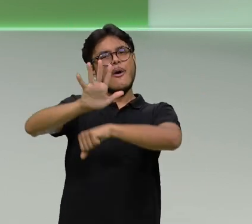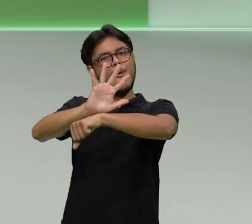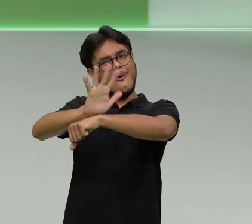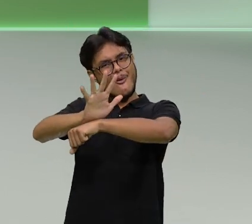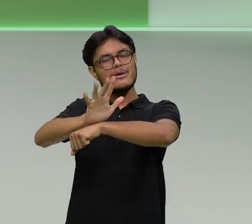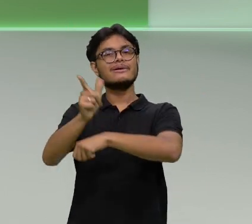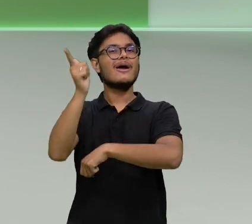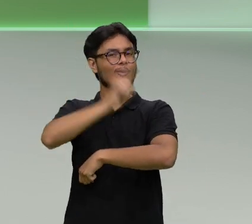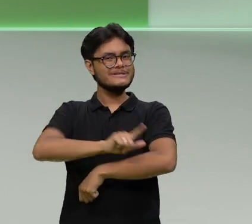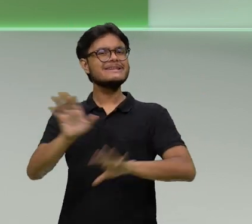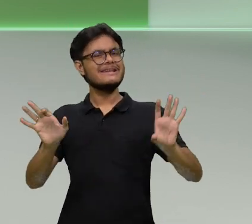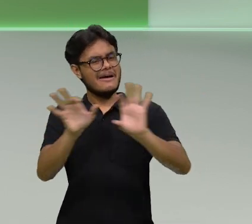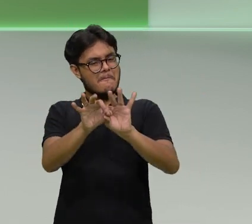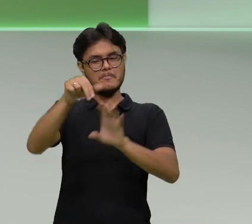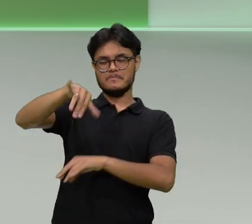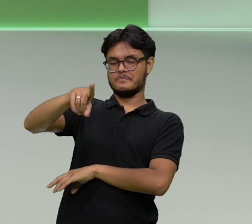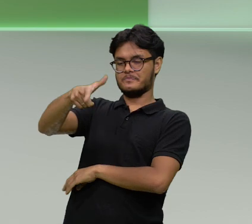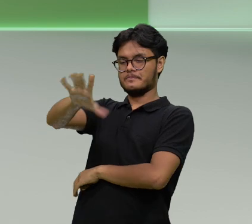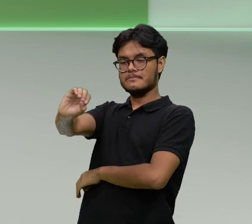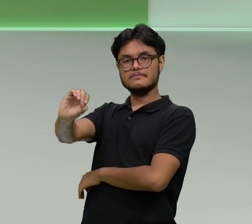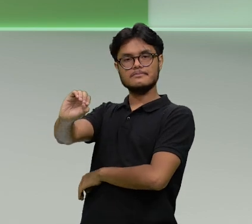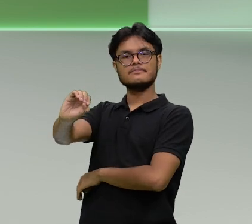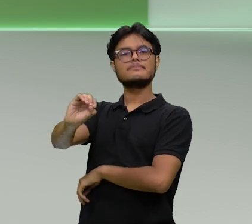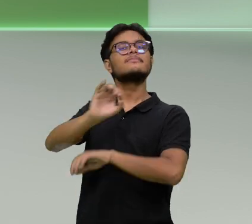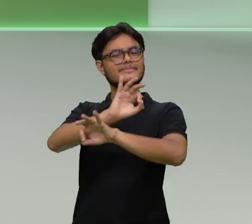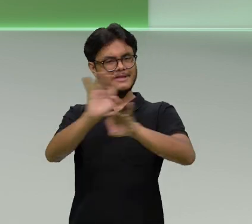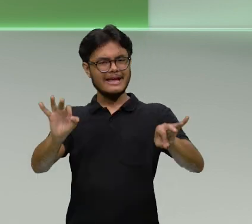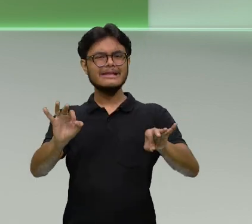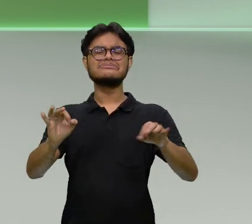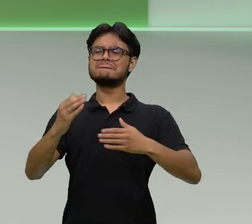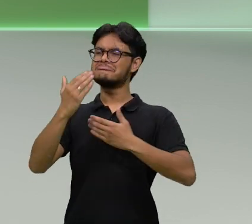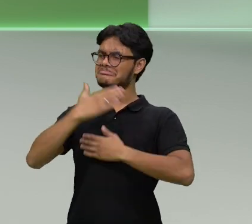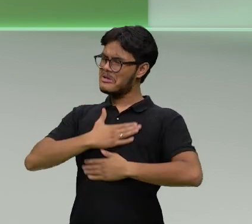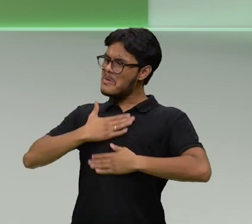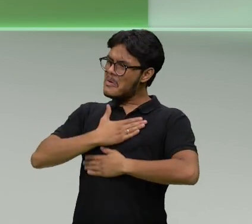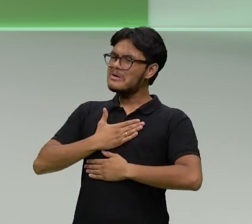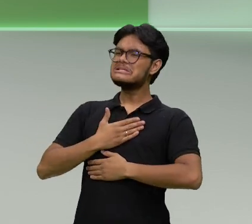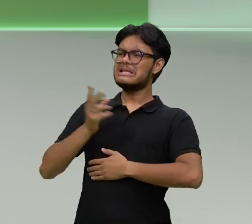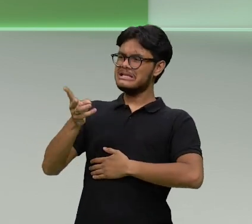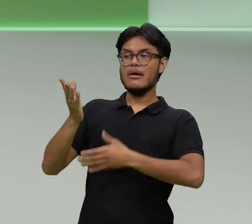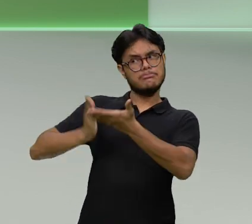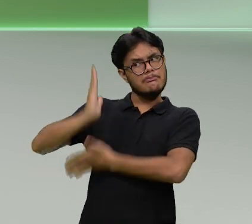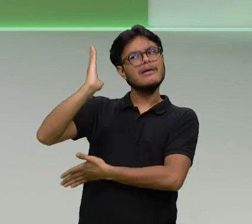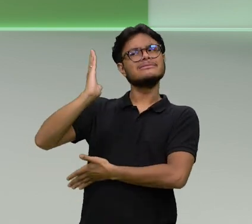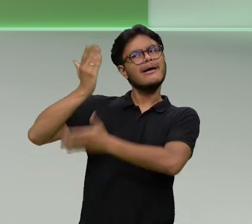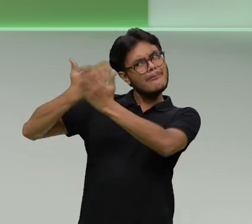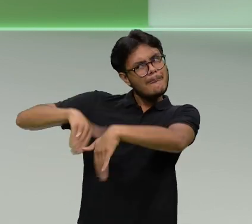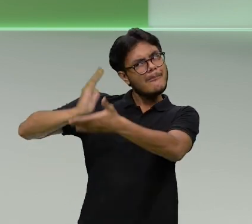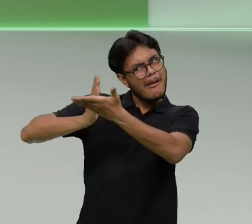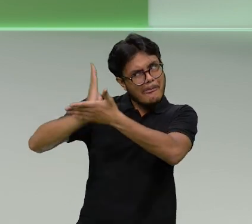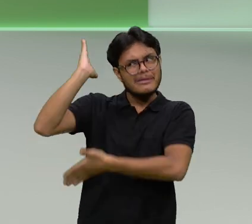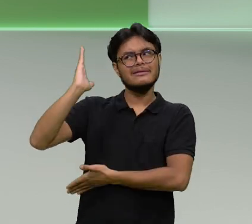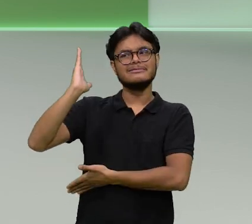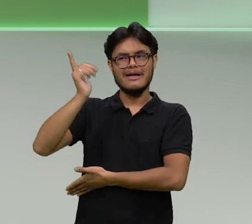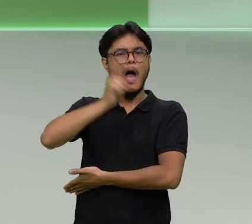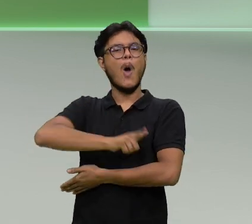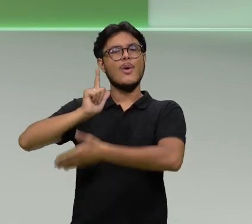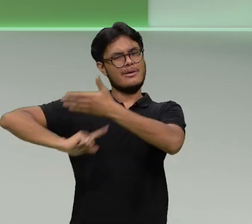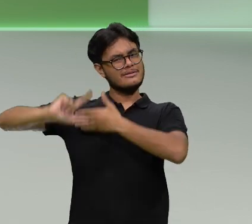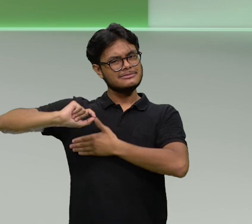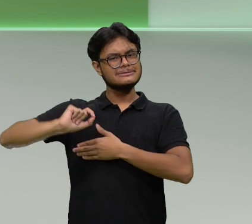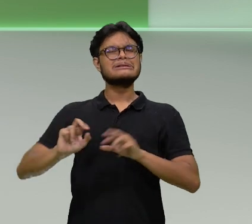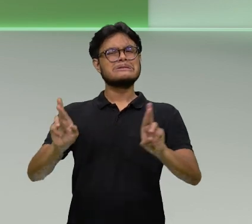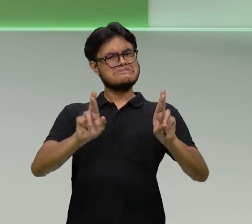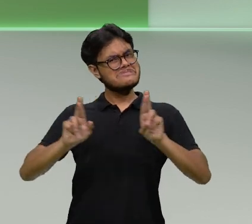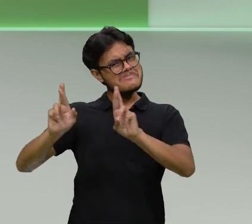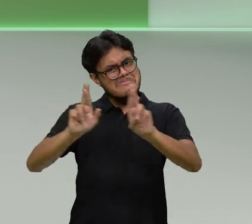que é anidação. Gostei. É isso aí, Léo. Continua assim que você vai passar, hein? Você vai passar no vestibular da UEA. Estou